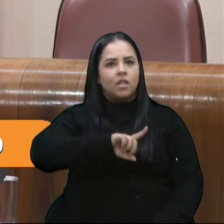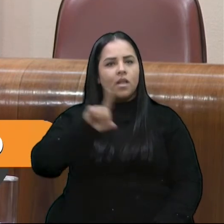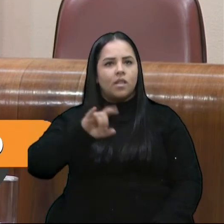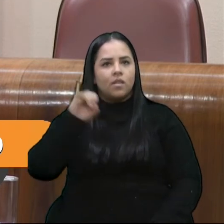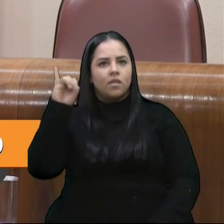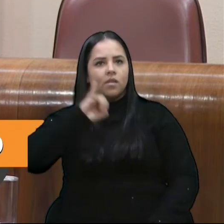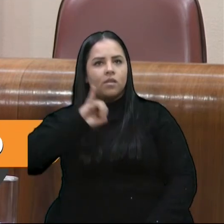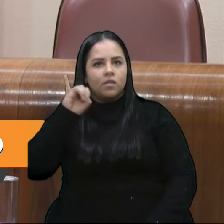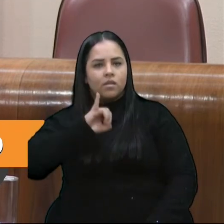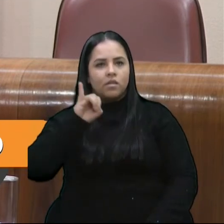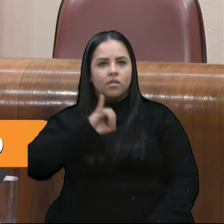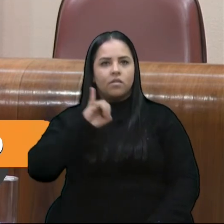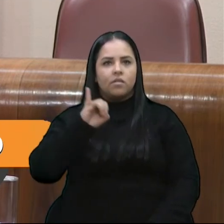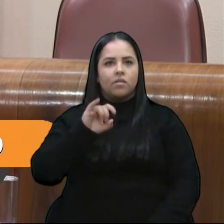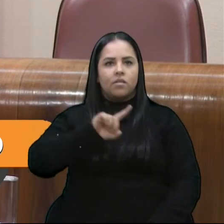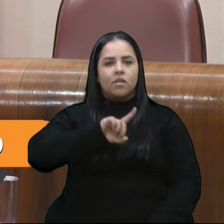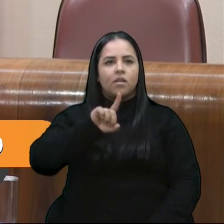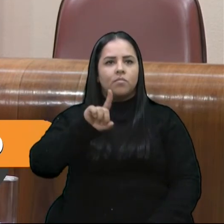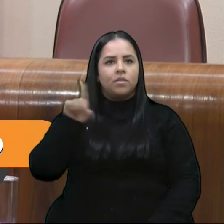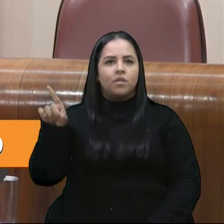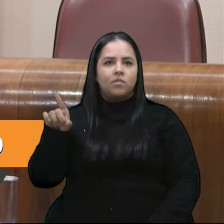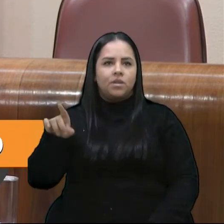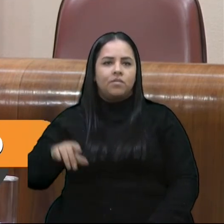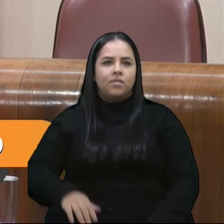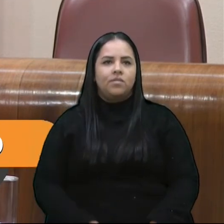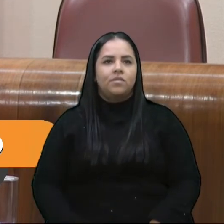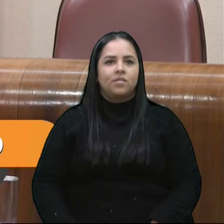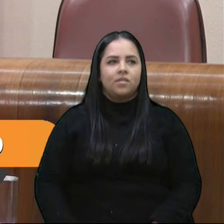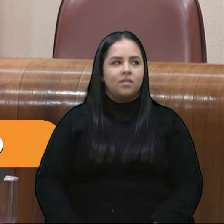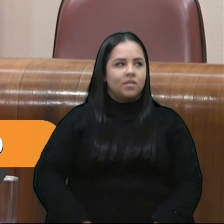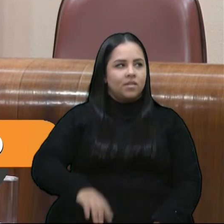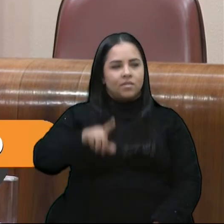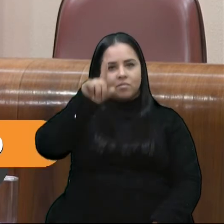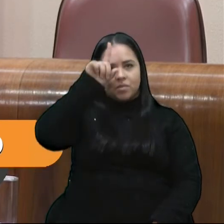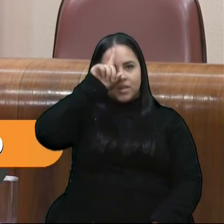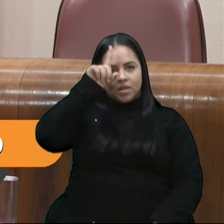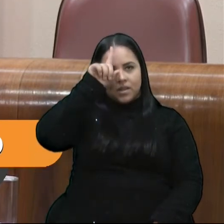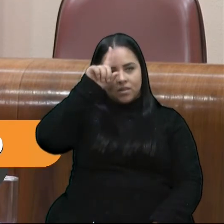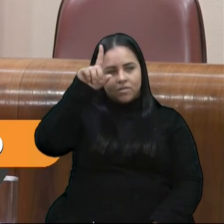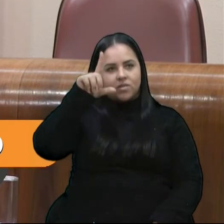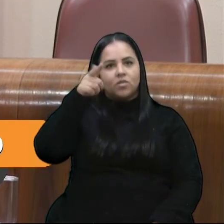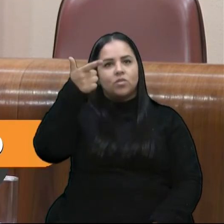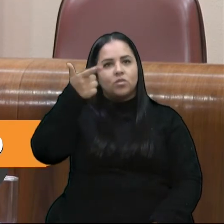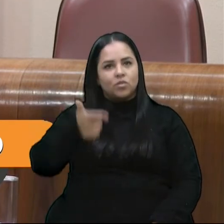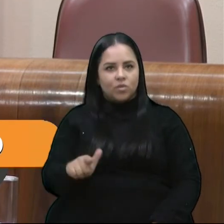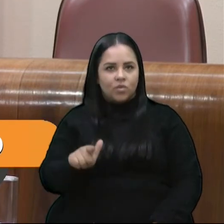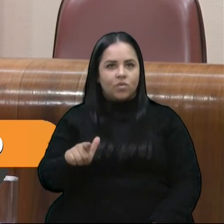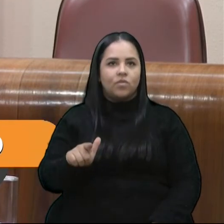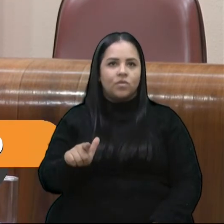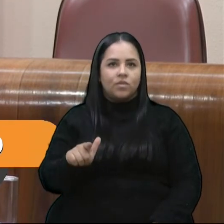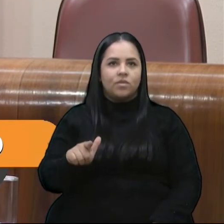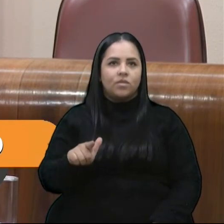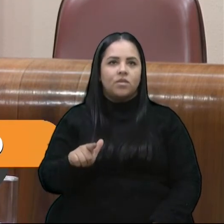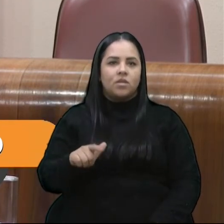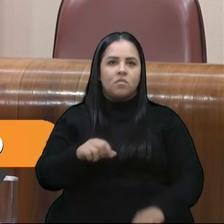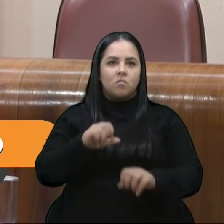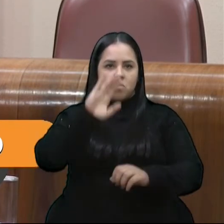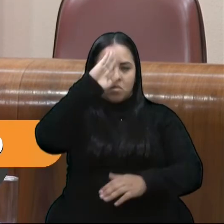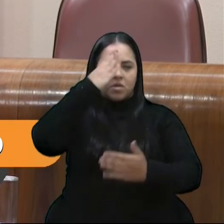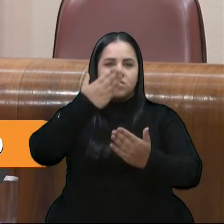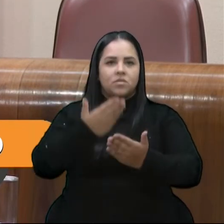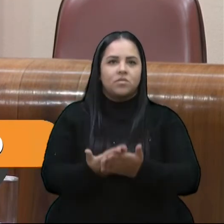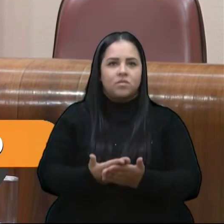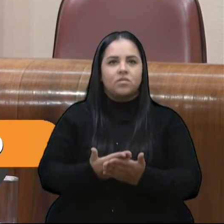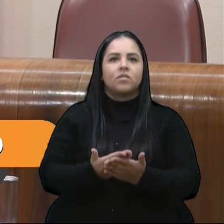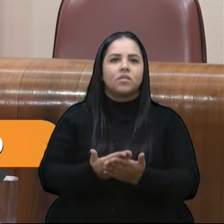mais precisamente em Milão. Foi um prazer reencontrá-lo de novo e, com certeza, para todos os